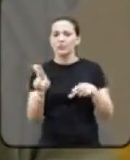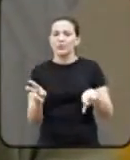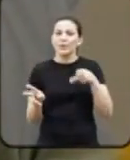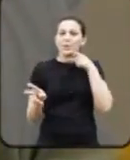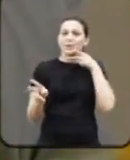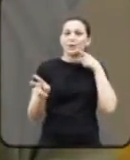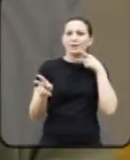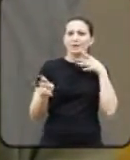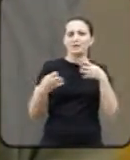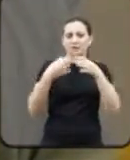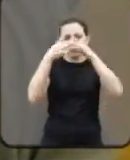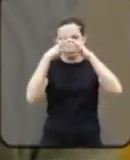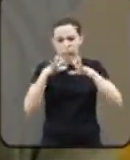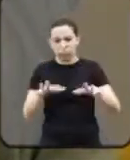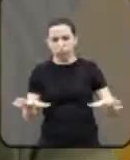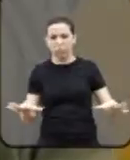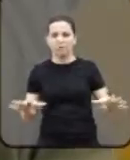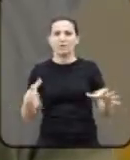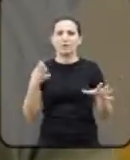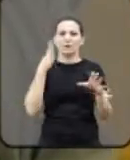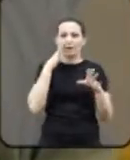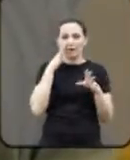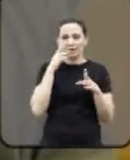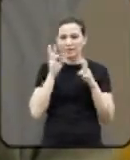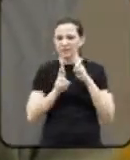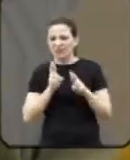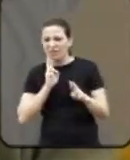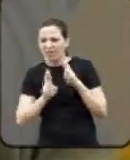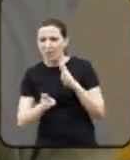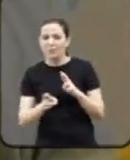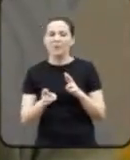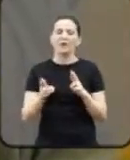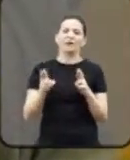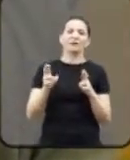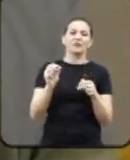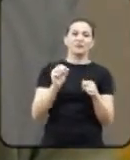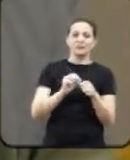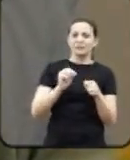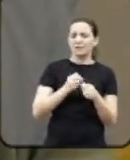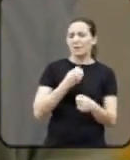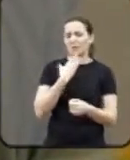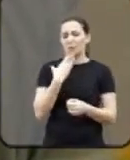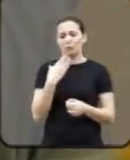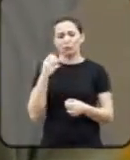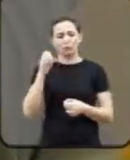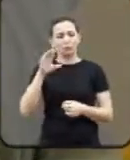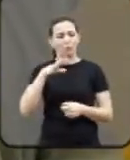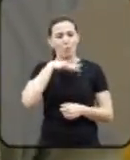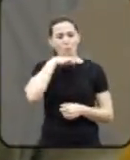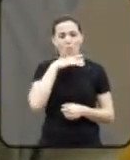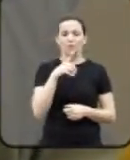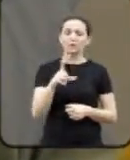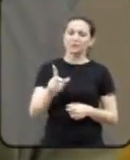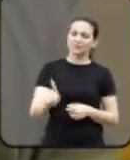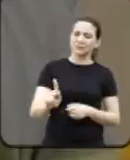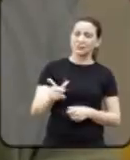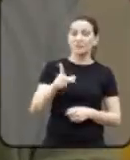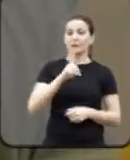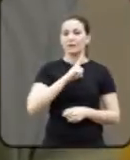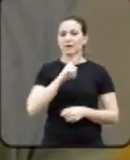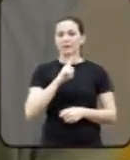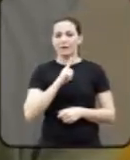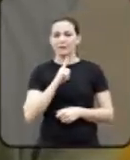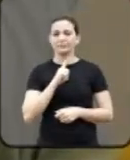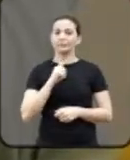né, querendo explorar politicamente só para desagregar, destruir, fazer críticas que não constrói e destrói, né? Isso sempre